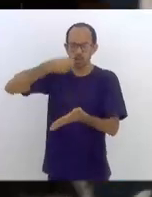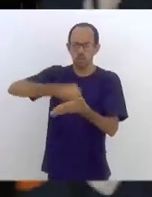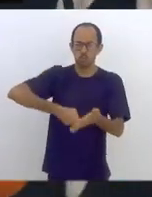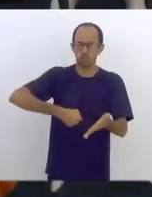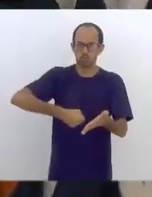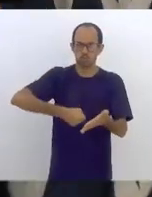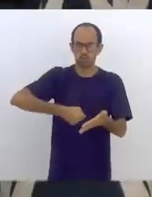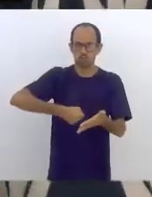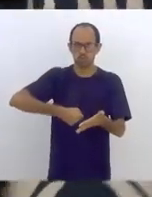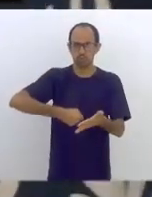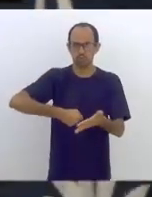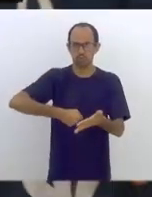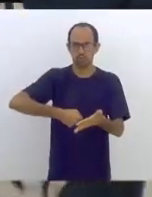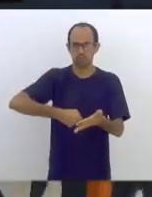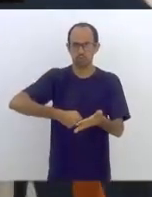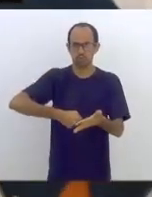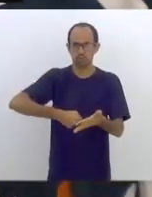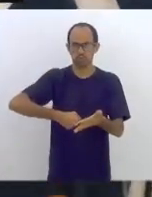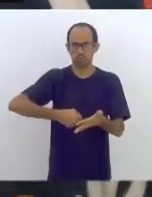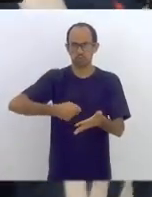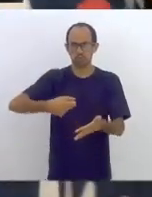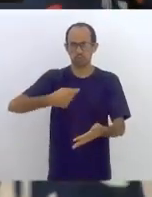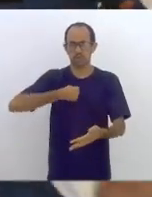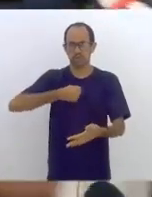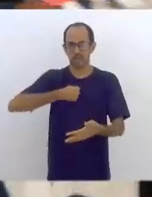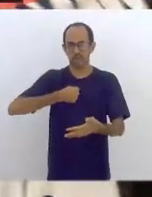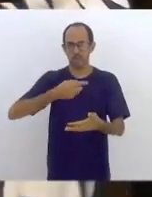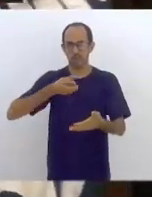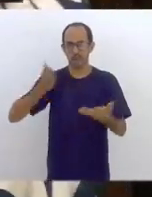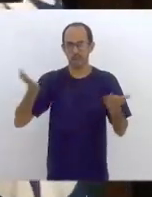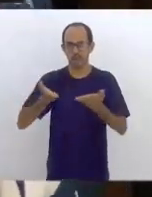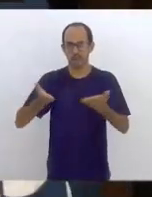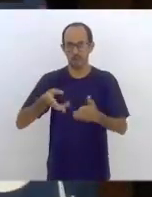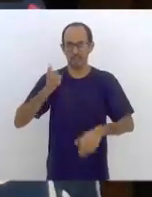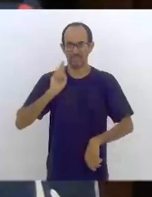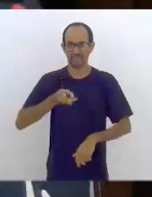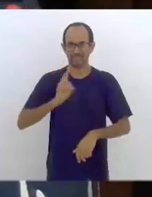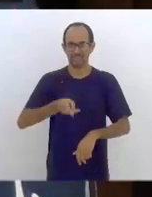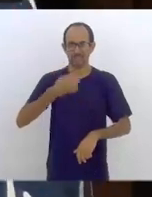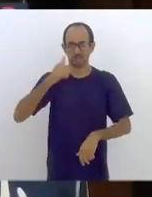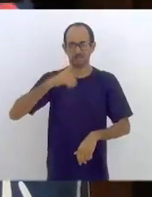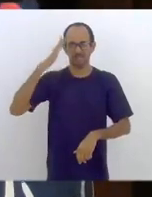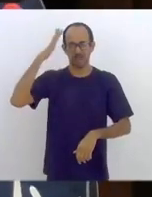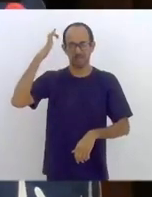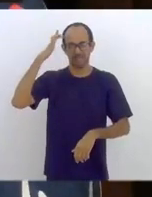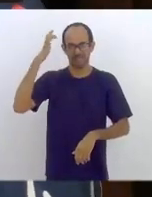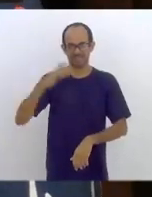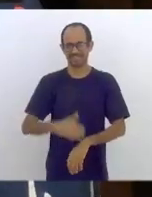eu, agora e sempre e amanhã.